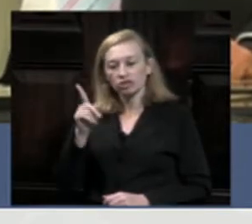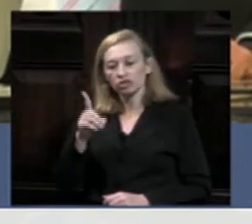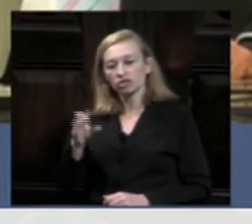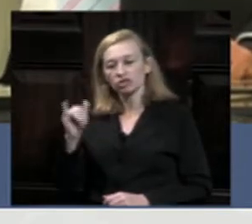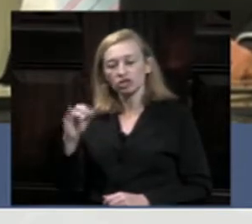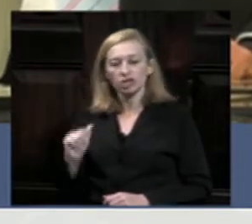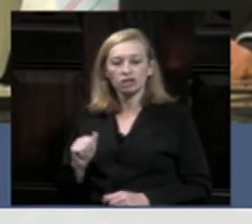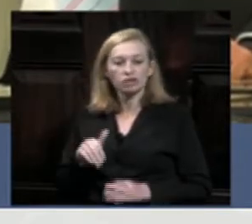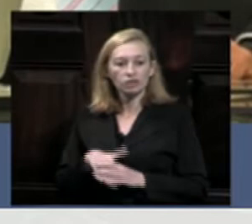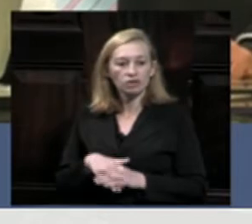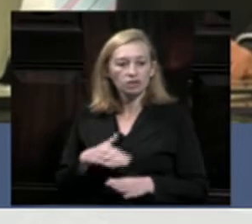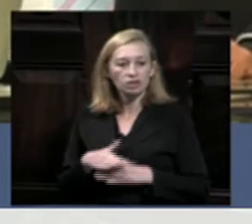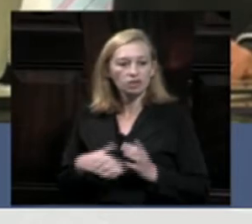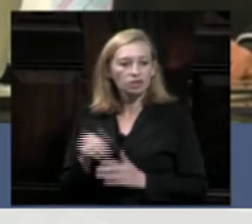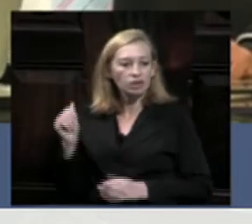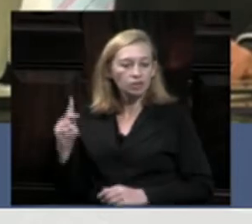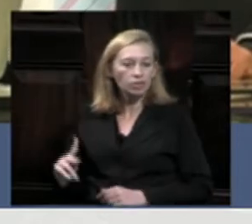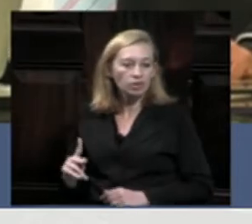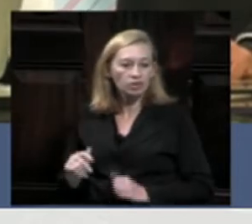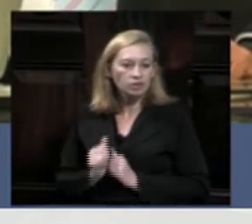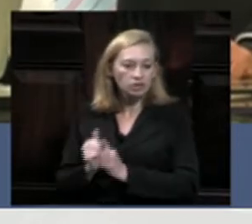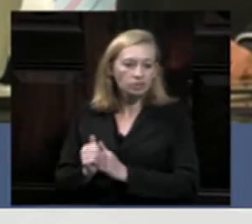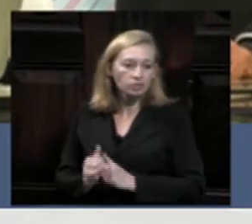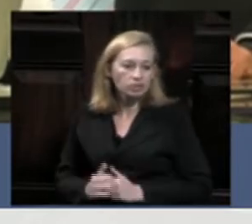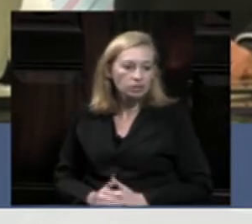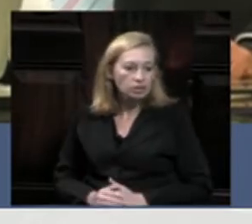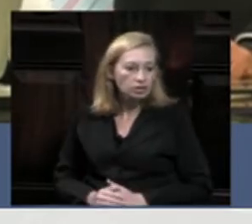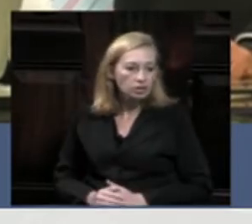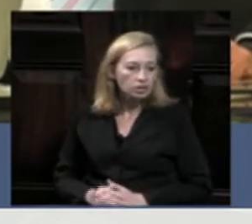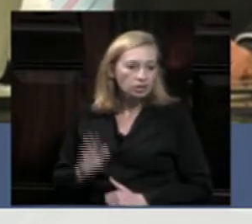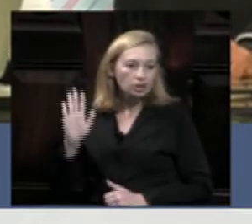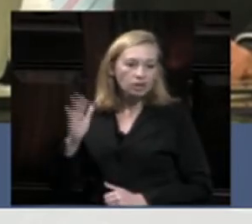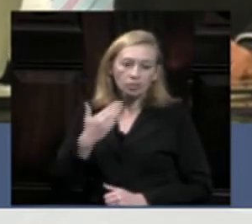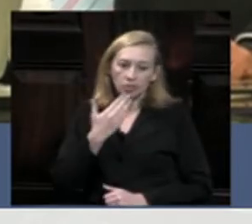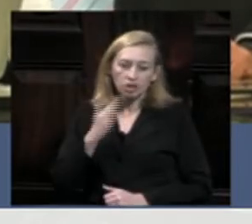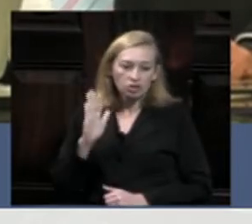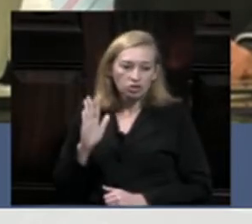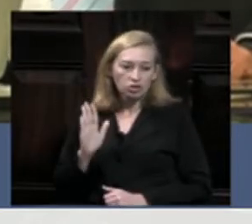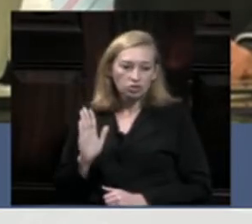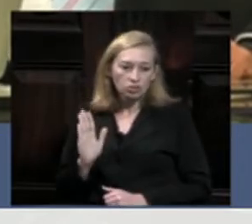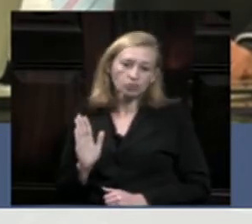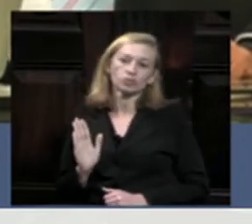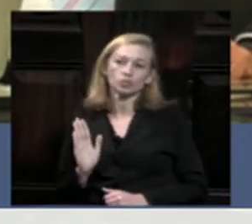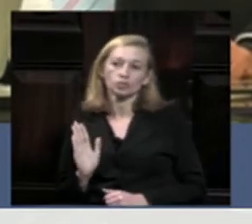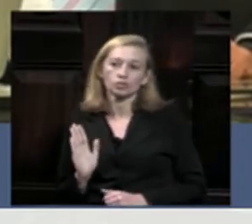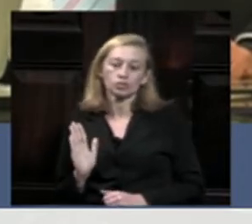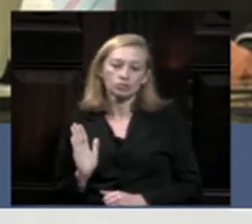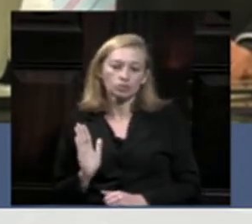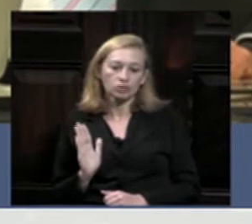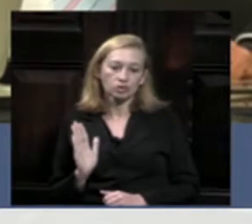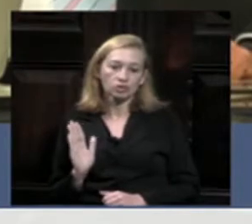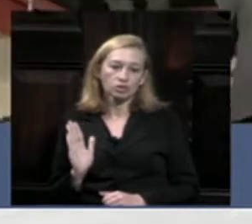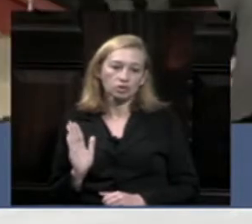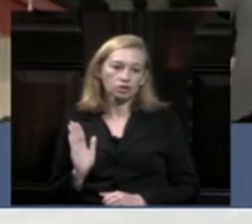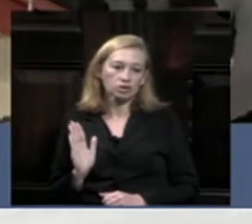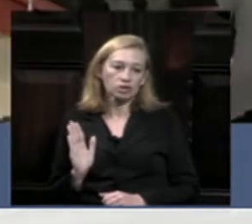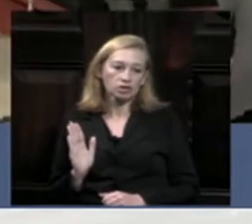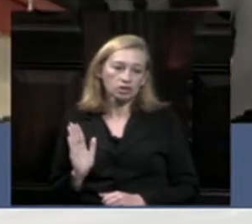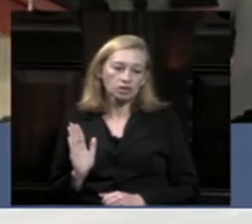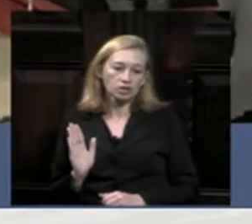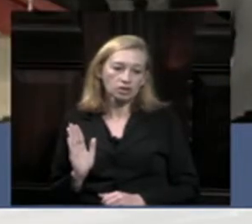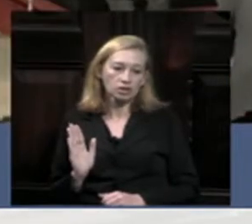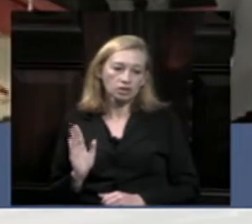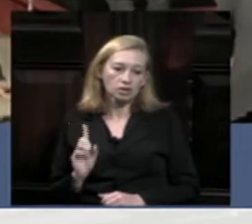senhores que aprovam como estão, aprovado, vai a promulgação. Abstenção, senhor. Com abstenção, deputado Anderson Cleiton. Deputado Valdeir